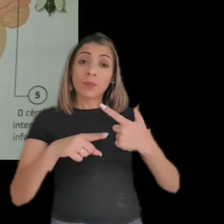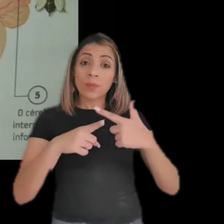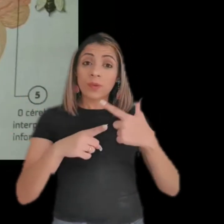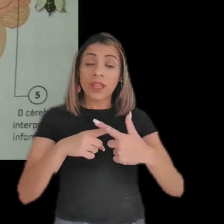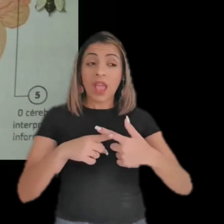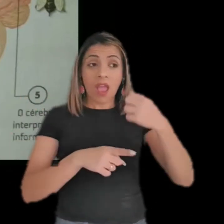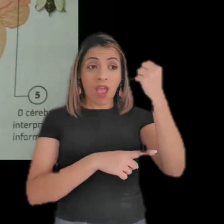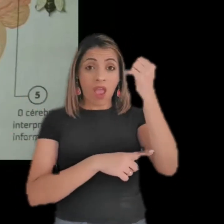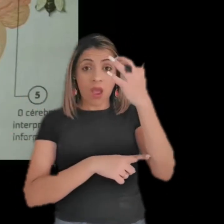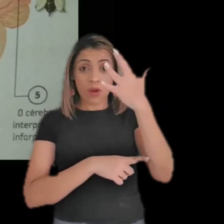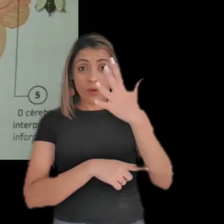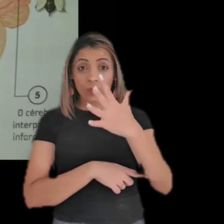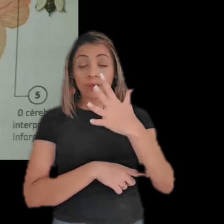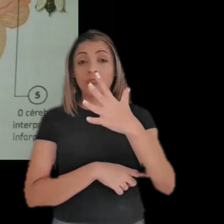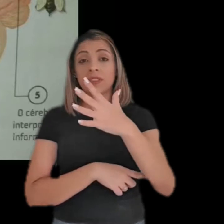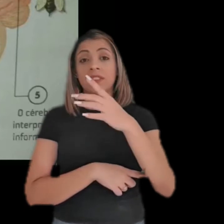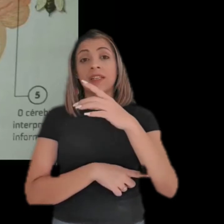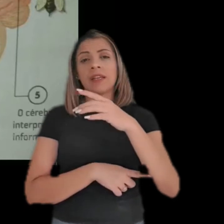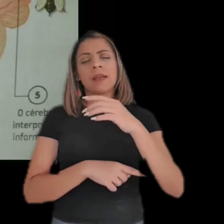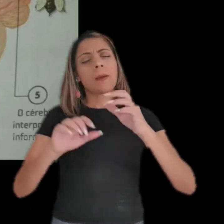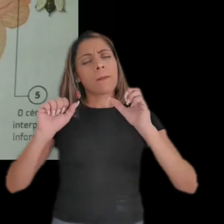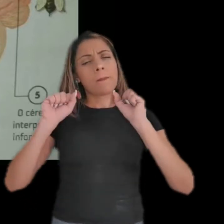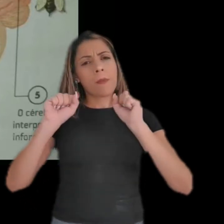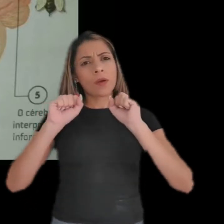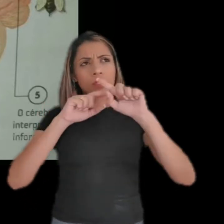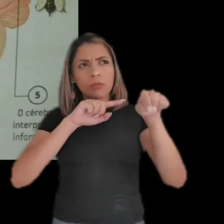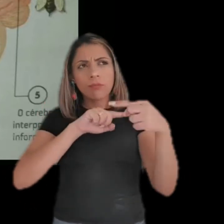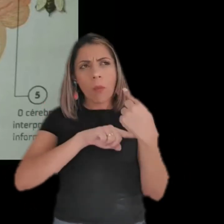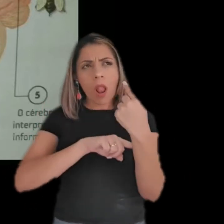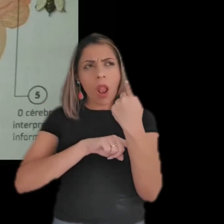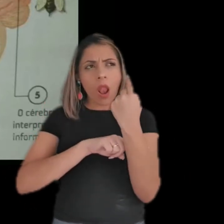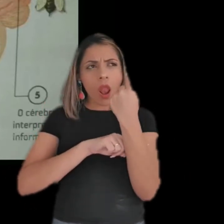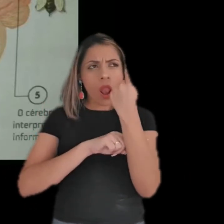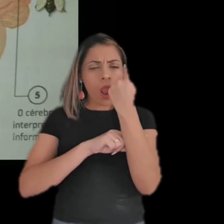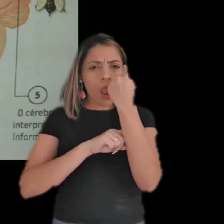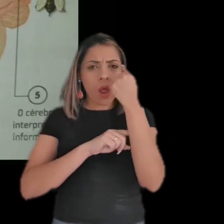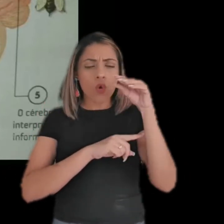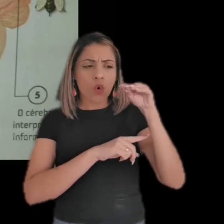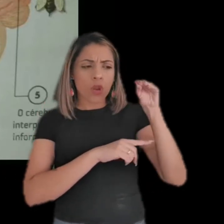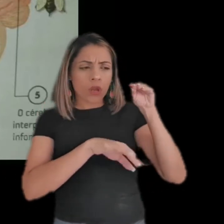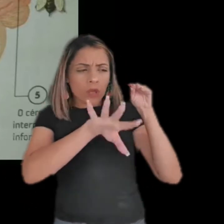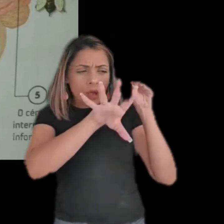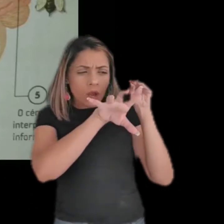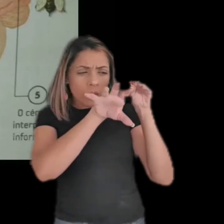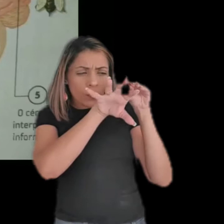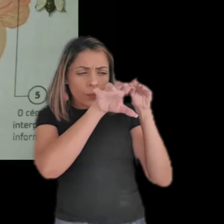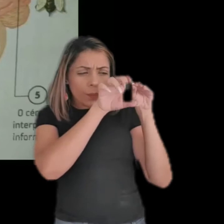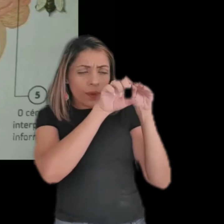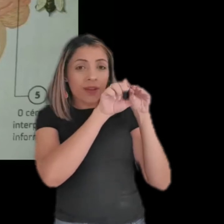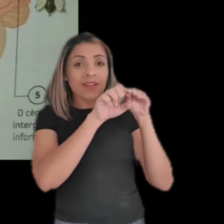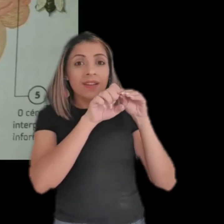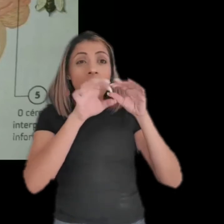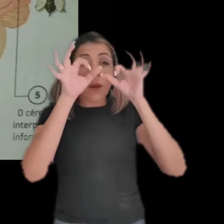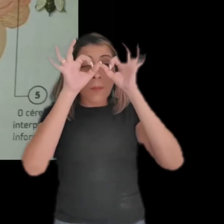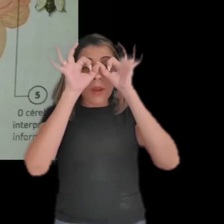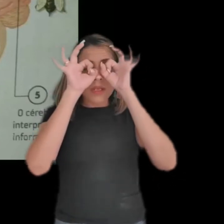objetos, que vejam as setinhas, né, elas vão entrar no nosso olho através da pupila, que é aquele orifício, né, aquela